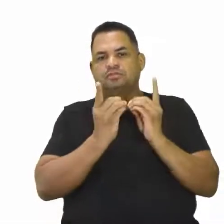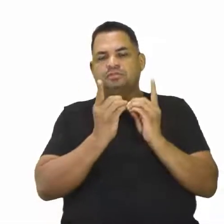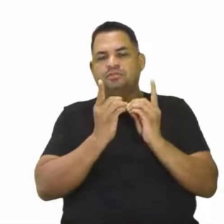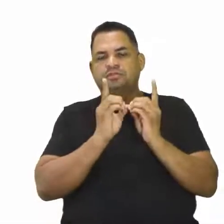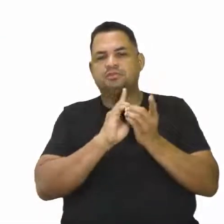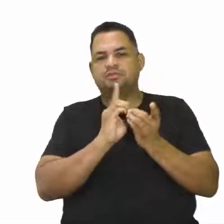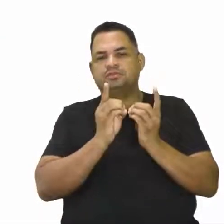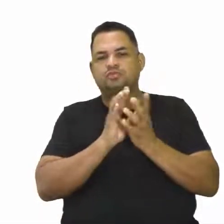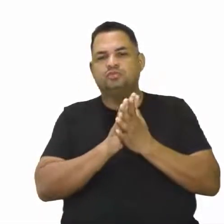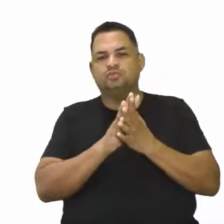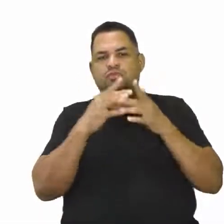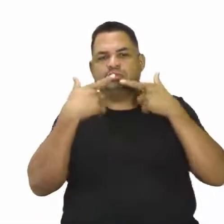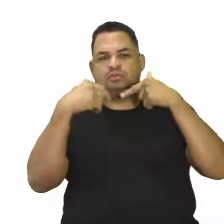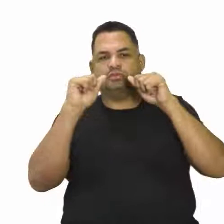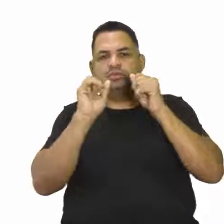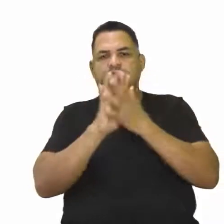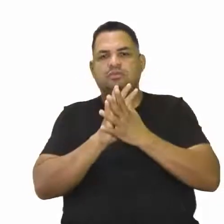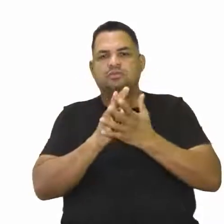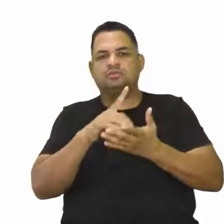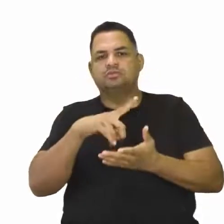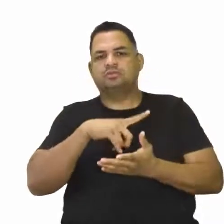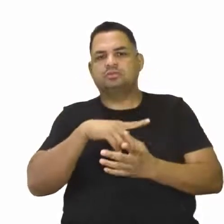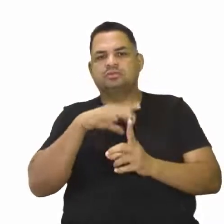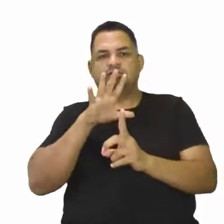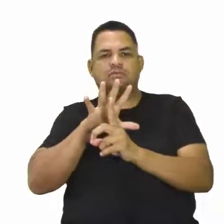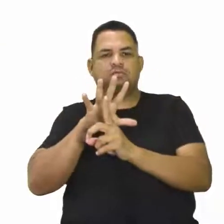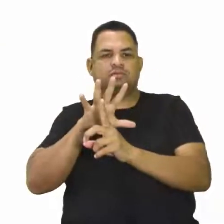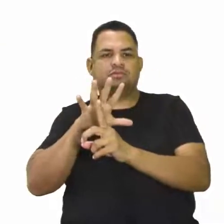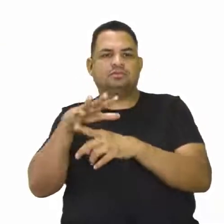que sofre e influência dos